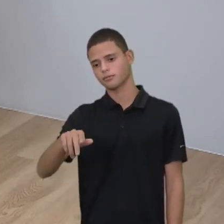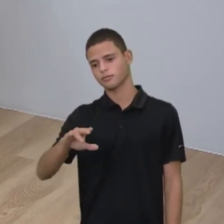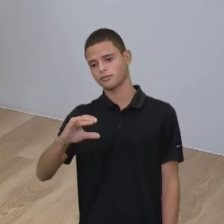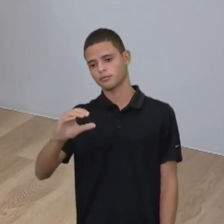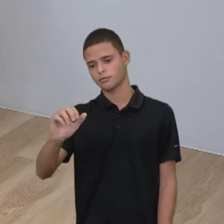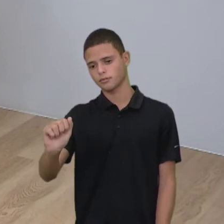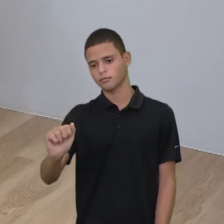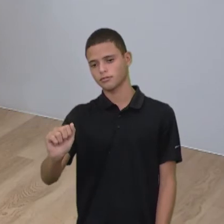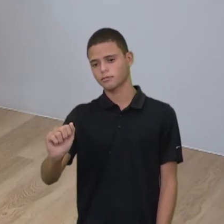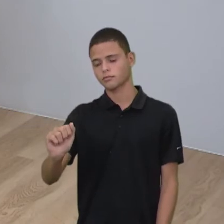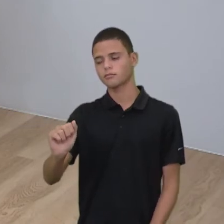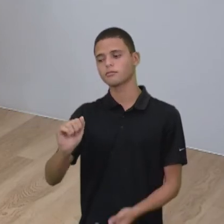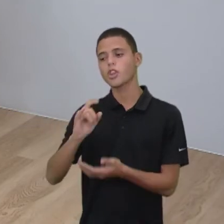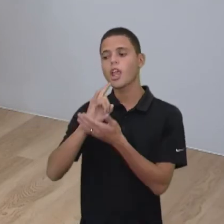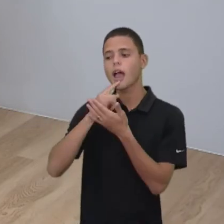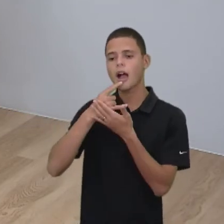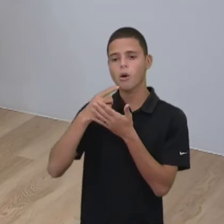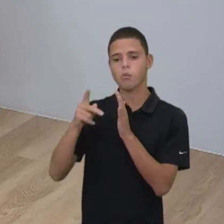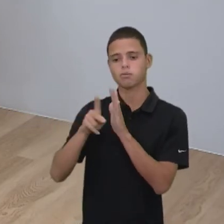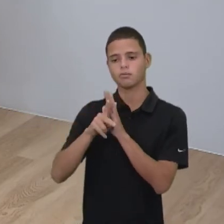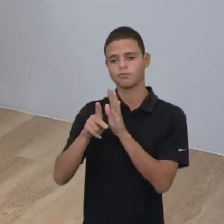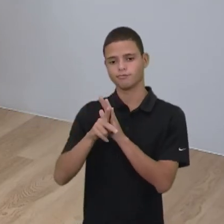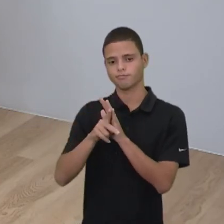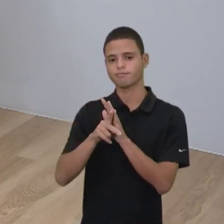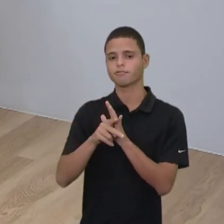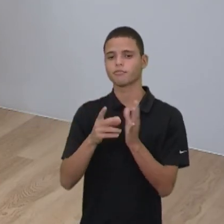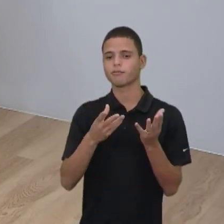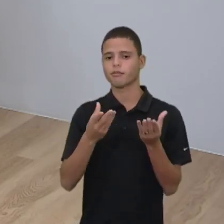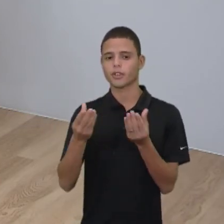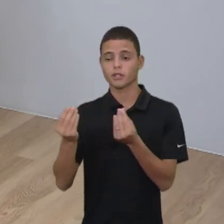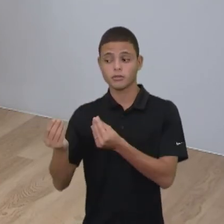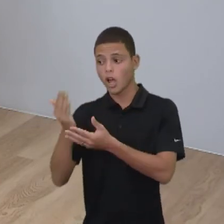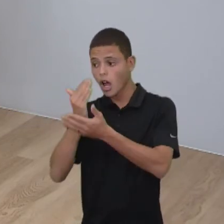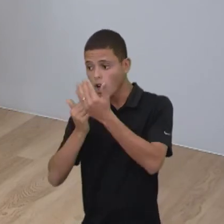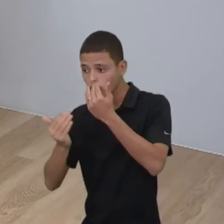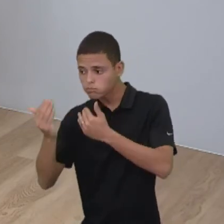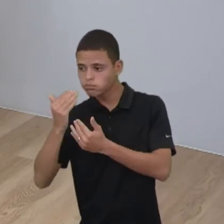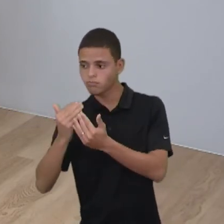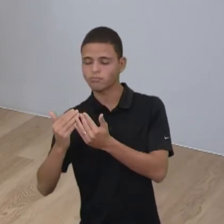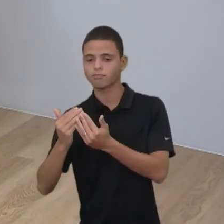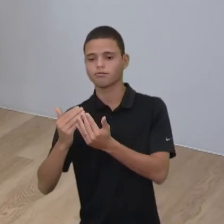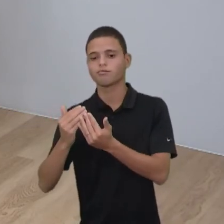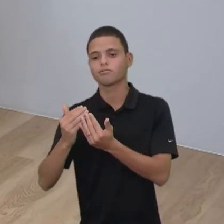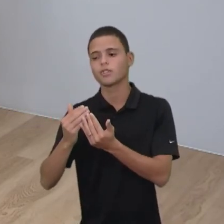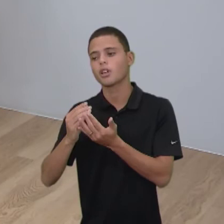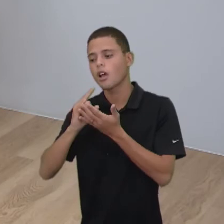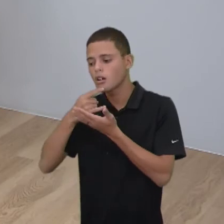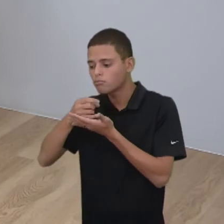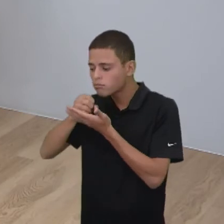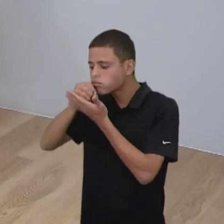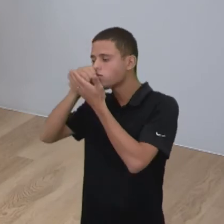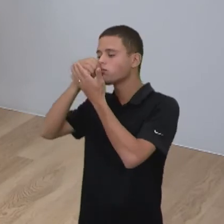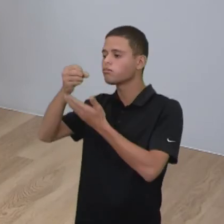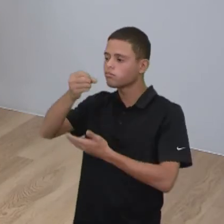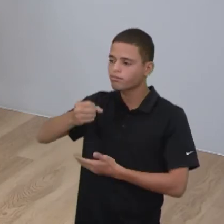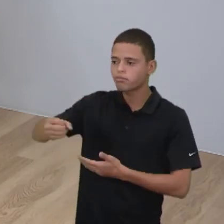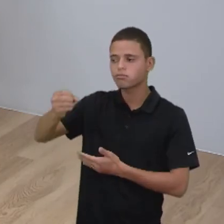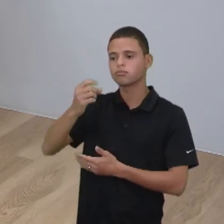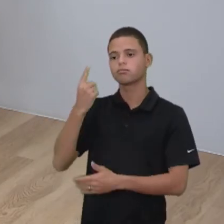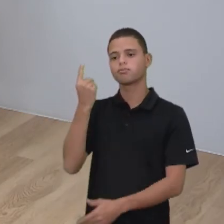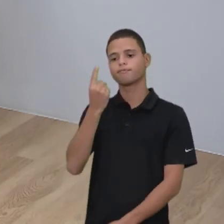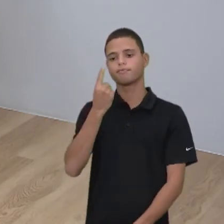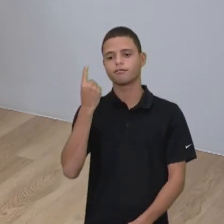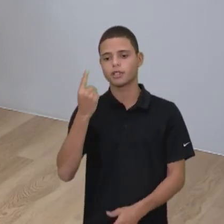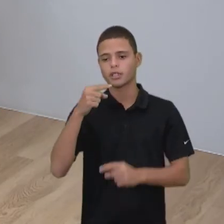esses episódios assim, bulímicos de altíssima ingestão de caloria na forma de álcool, e depois quadros anoréxicos que